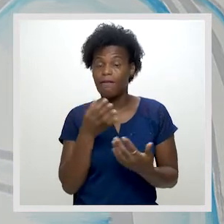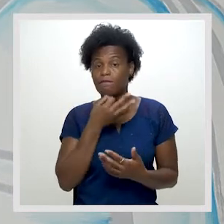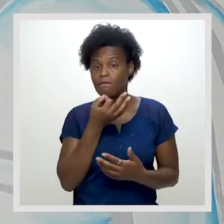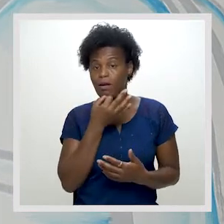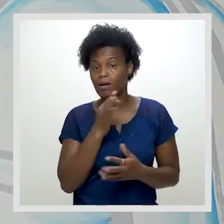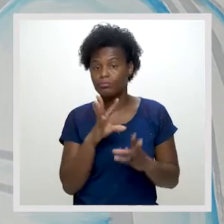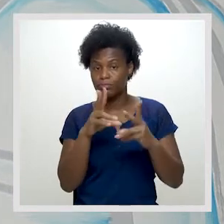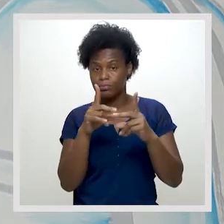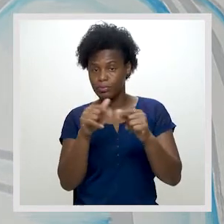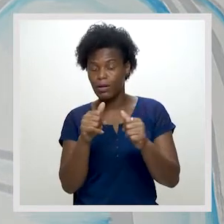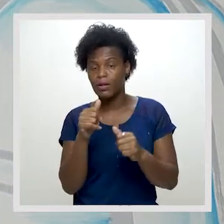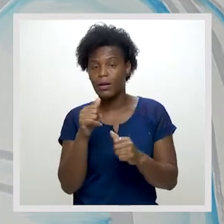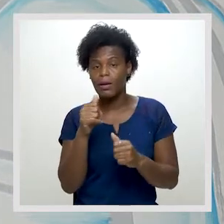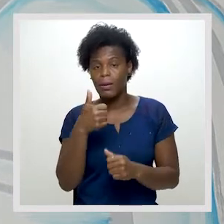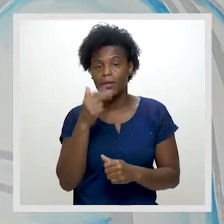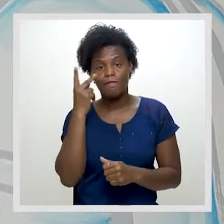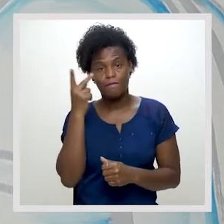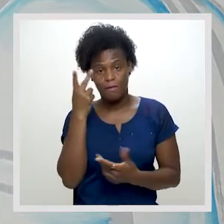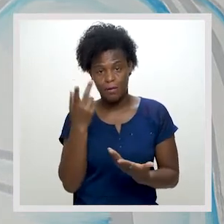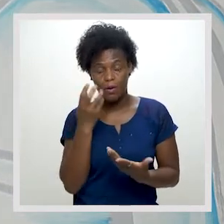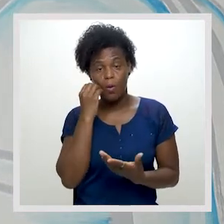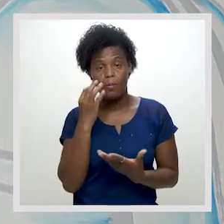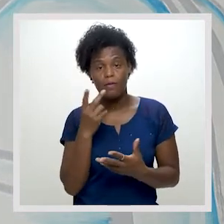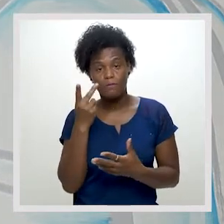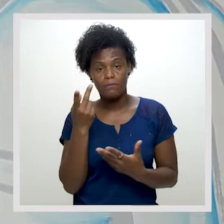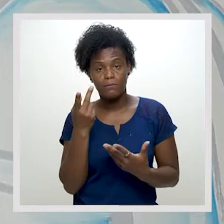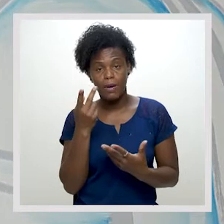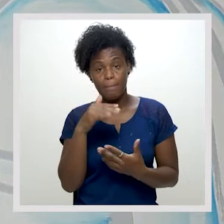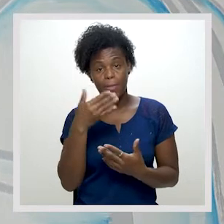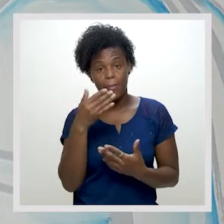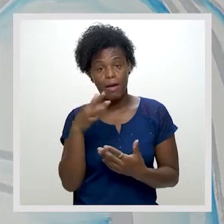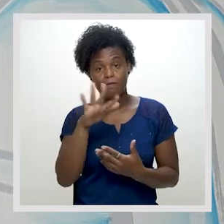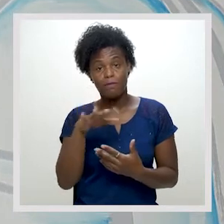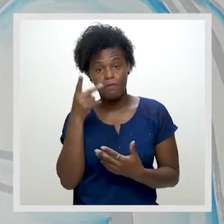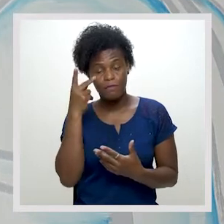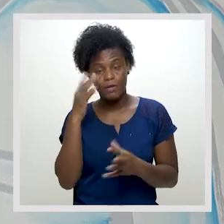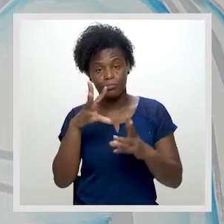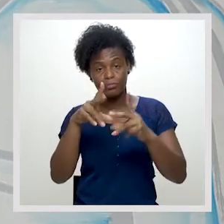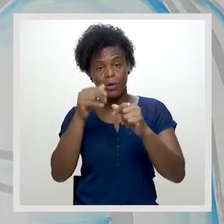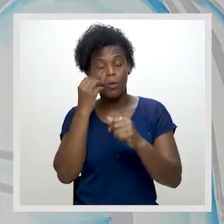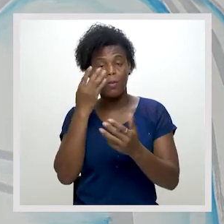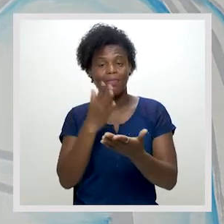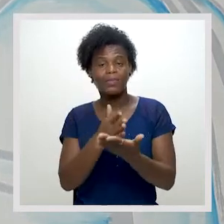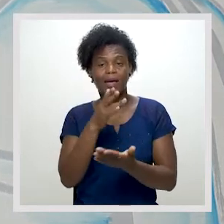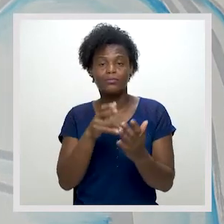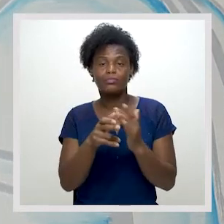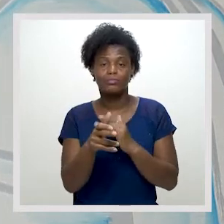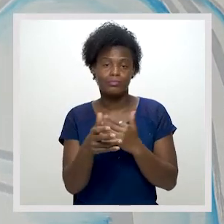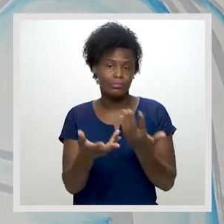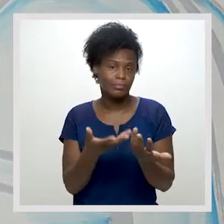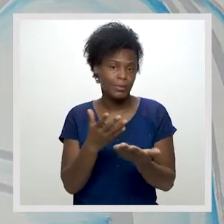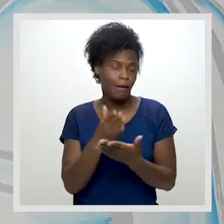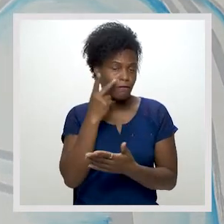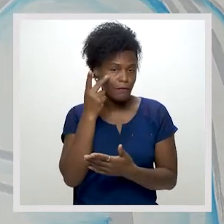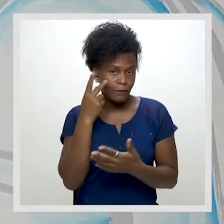da evolução biológica. Como teriam evoluído as primeiras formas de vida até chegarem à